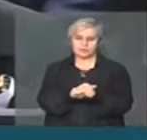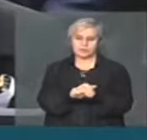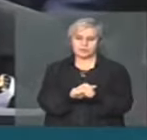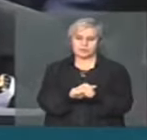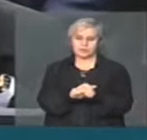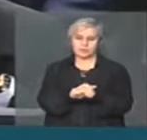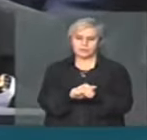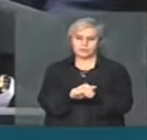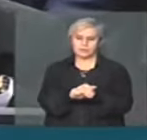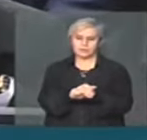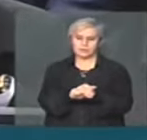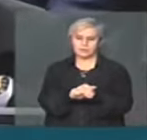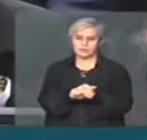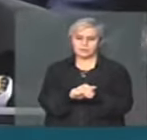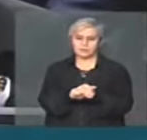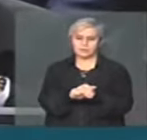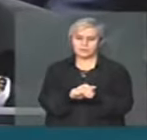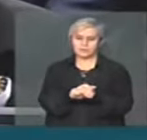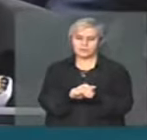Deputado,